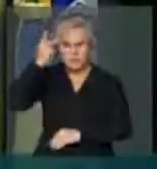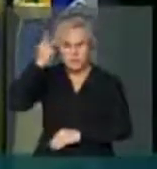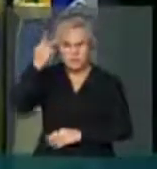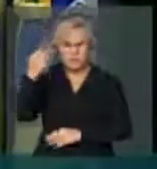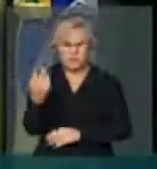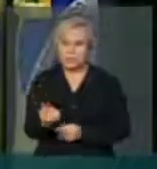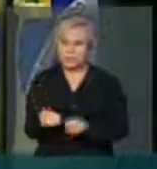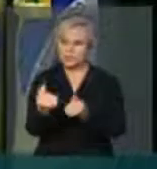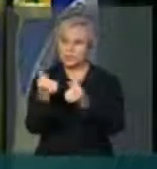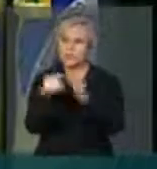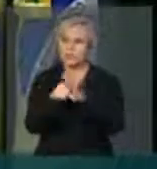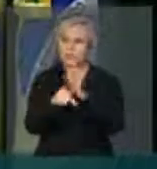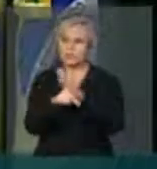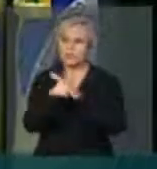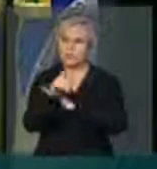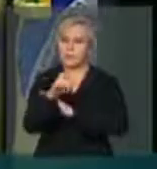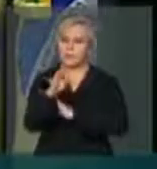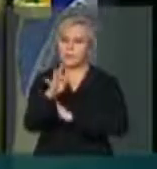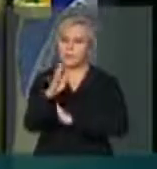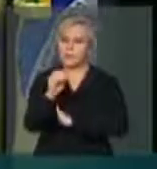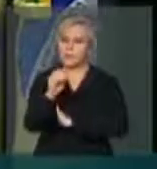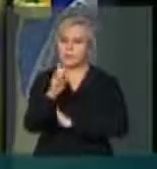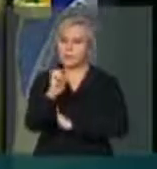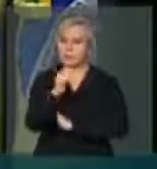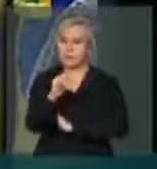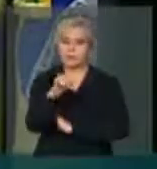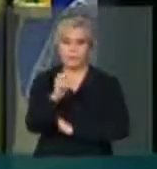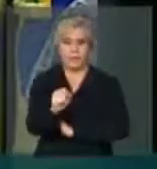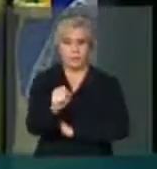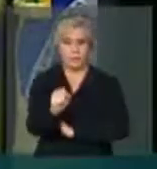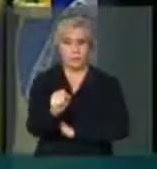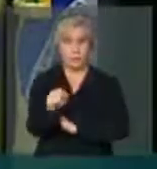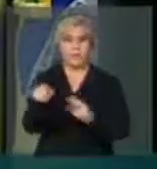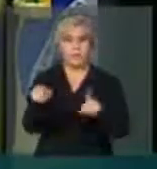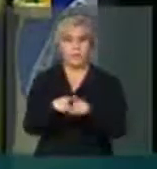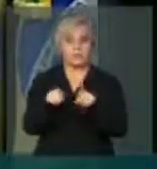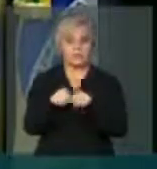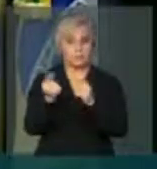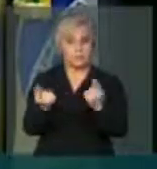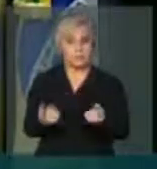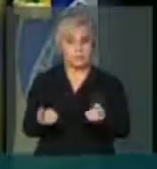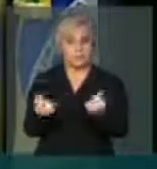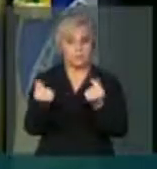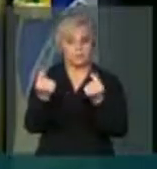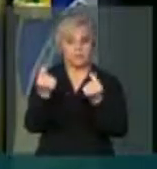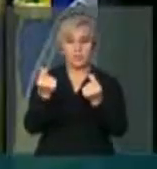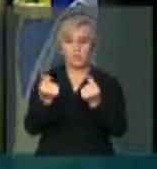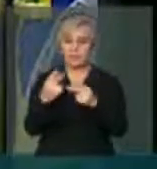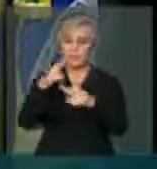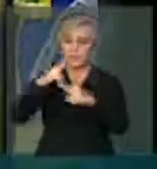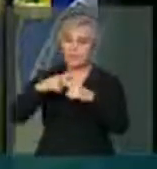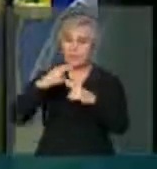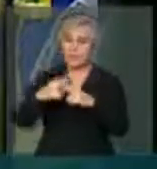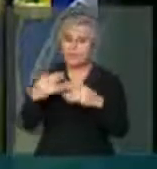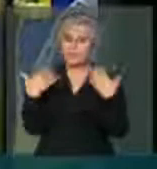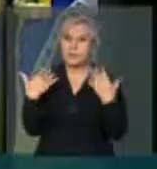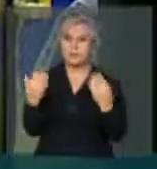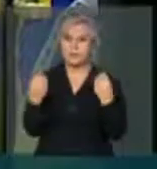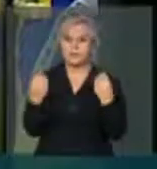da Petrobras, que está na Lava Jato, e também dinheiro da Caixa Econômica